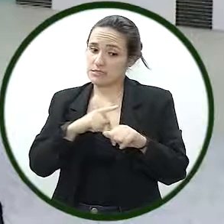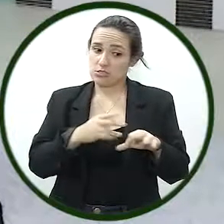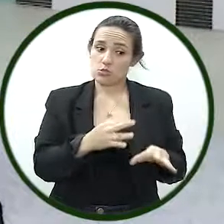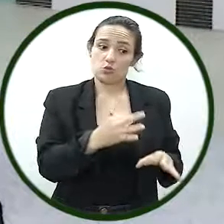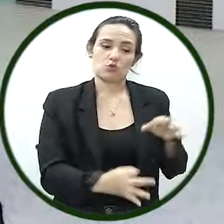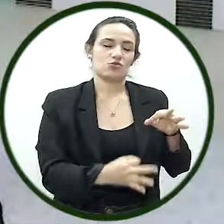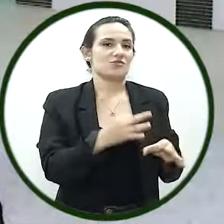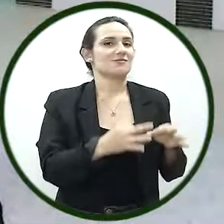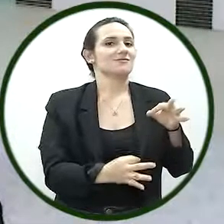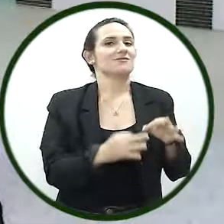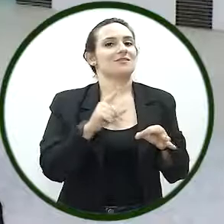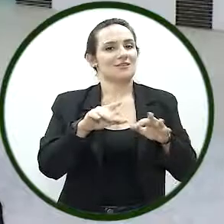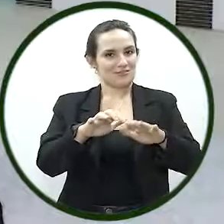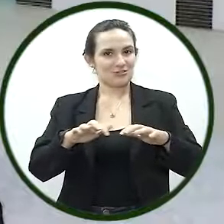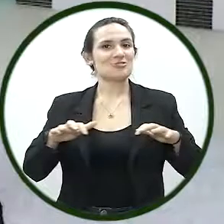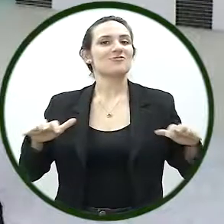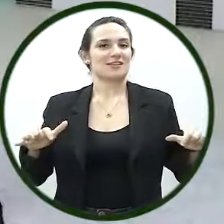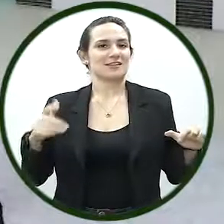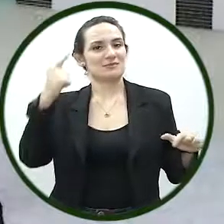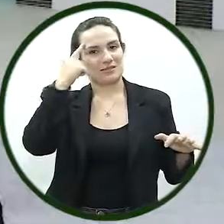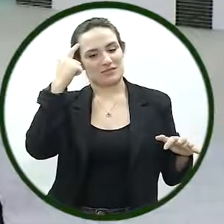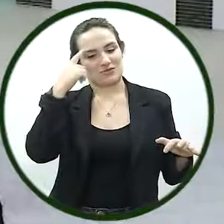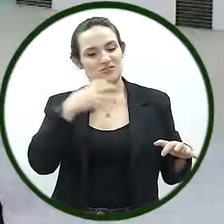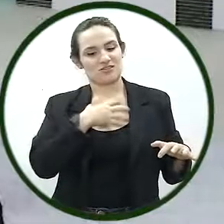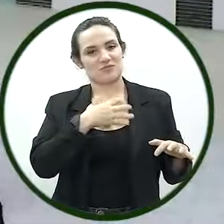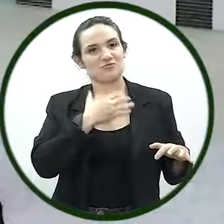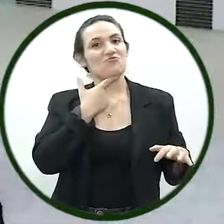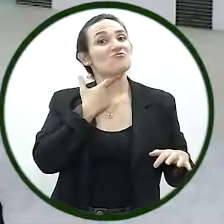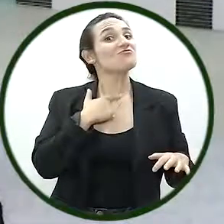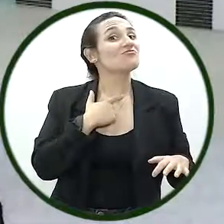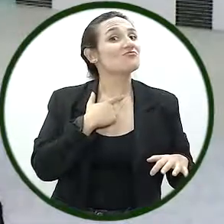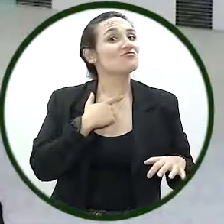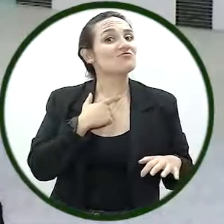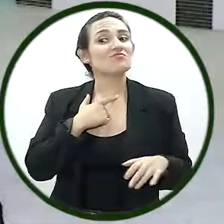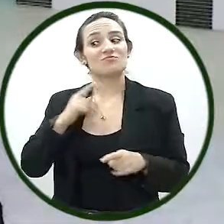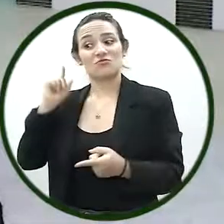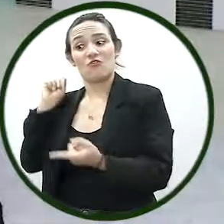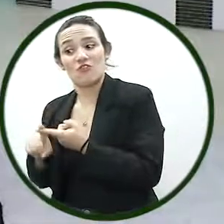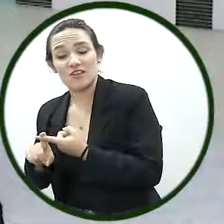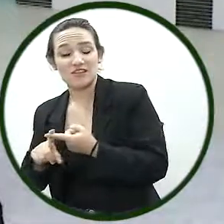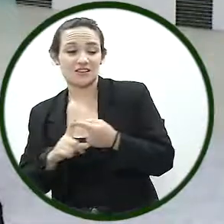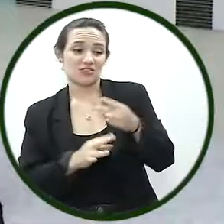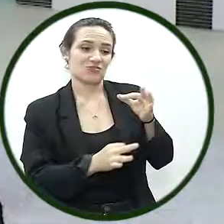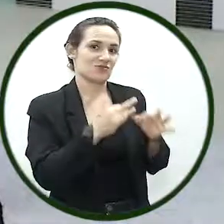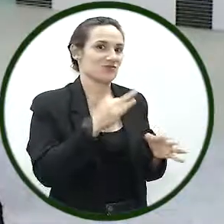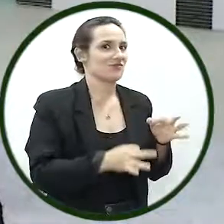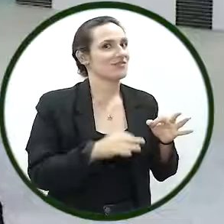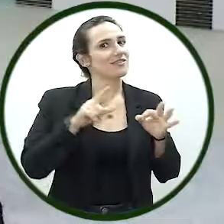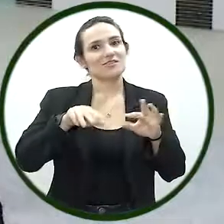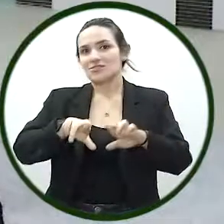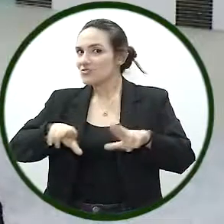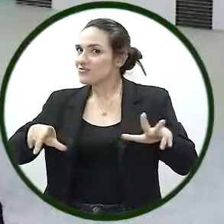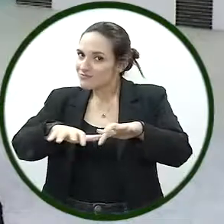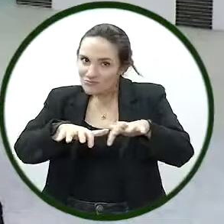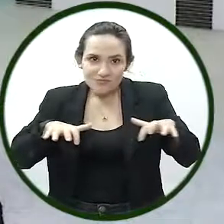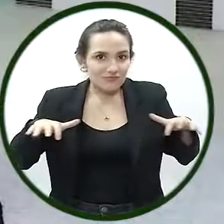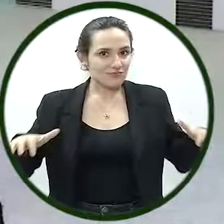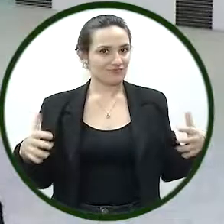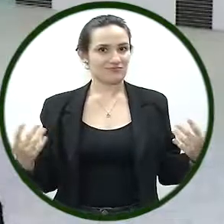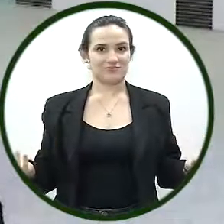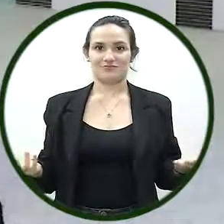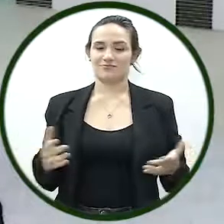justiça. Saber diferenciar, né? O limite entre a vingança e a aplicação da justiça. E a aplicação da justiça.